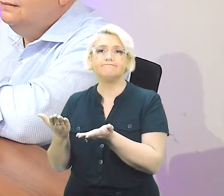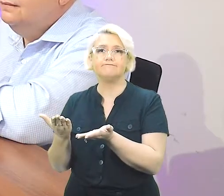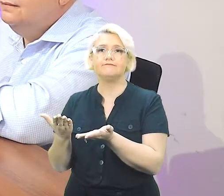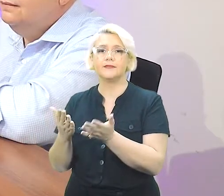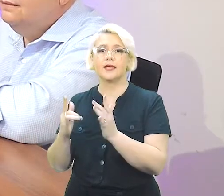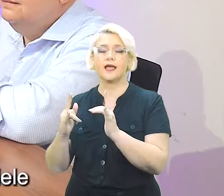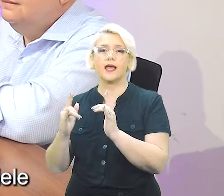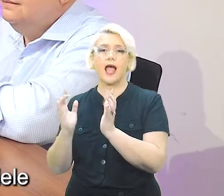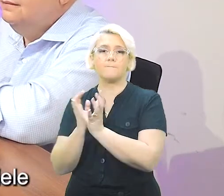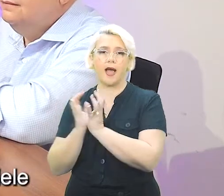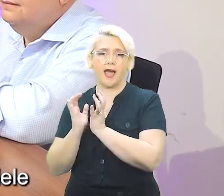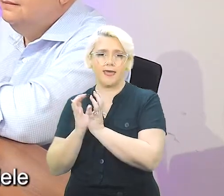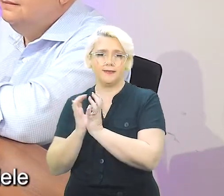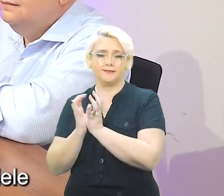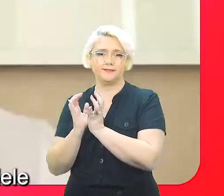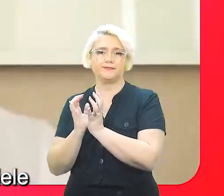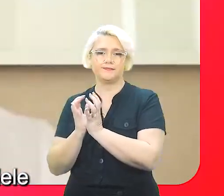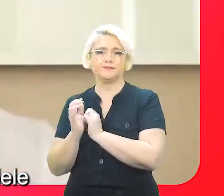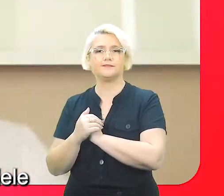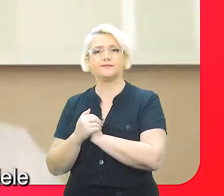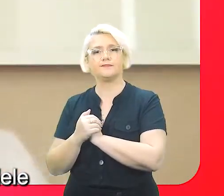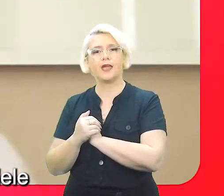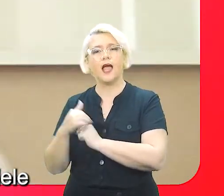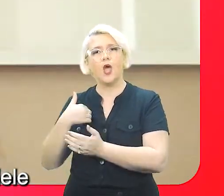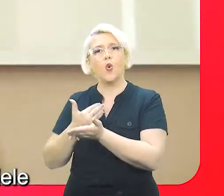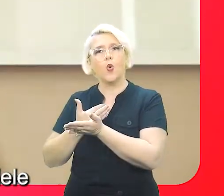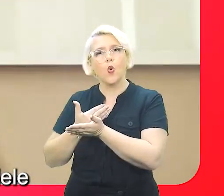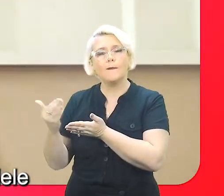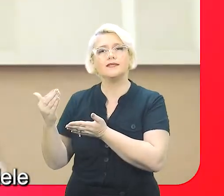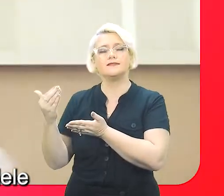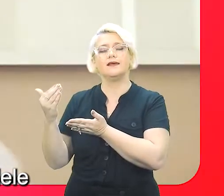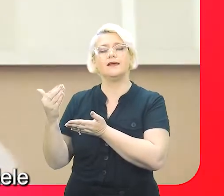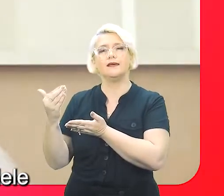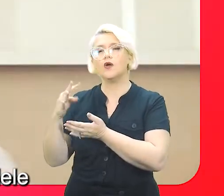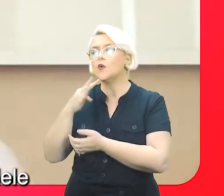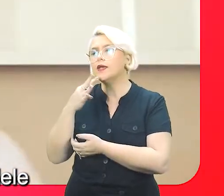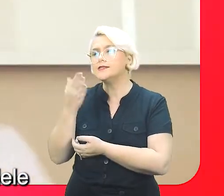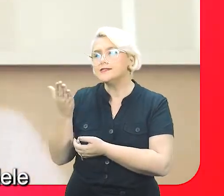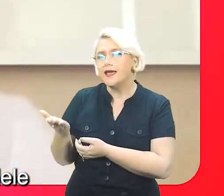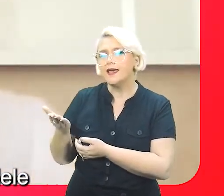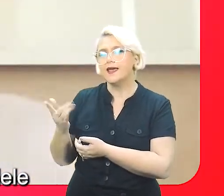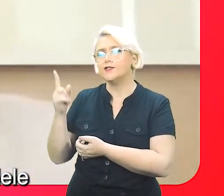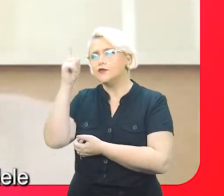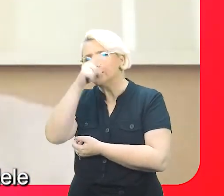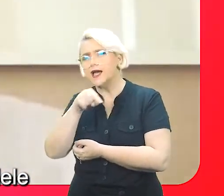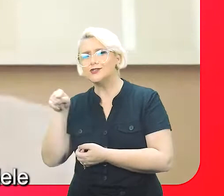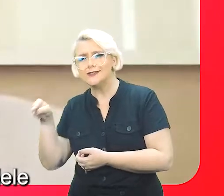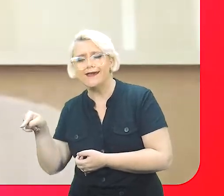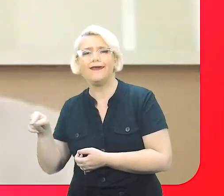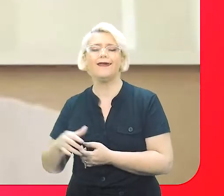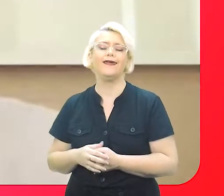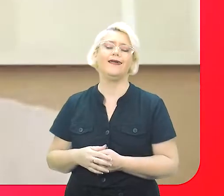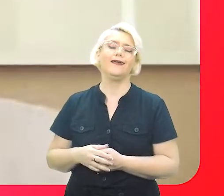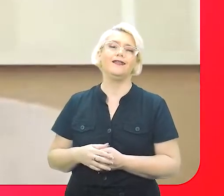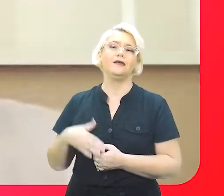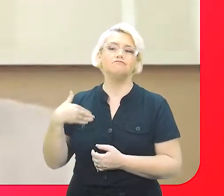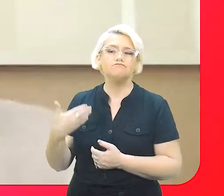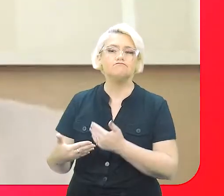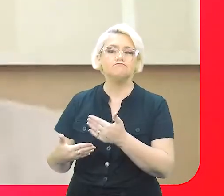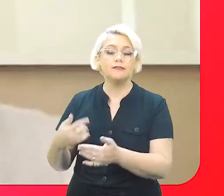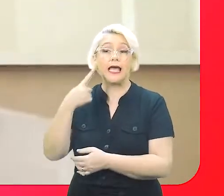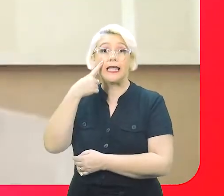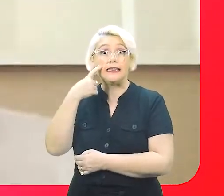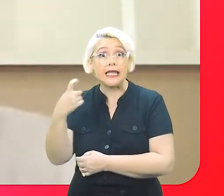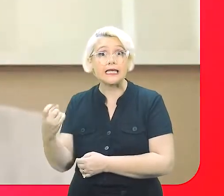da APAE. E eu comecei a conhecer as dificuldades dele e comecei a